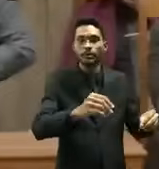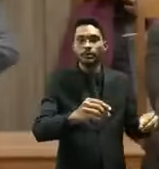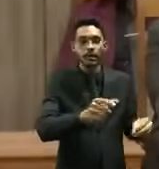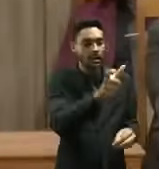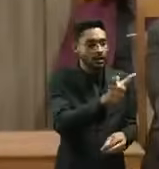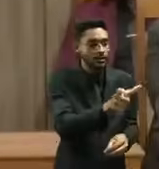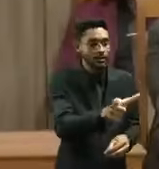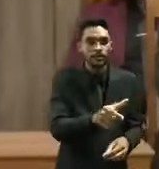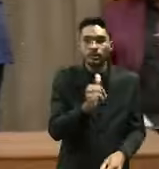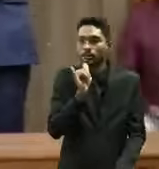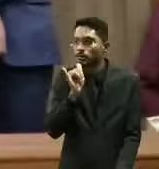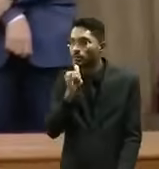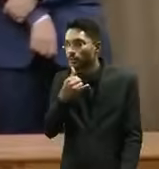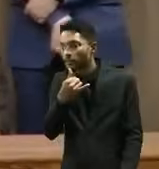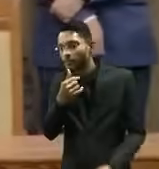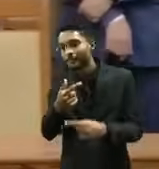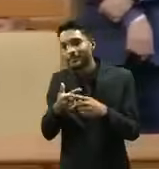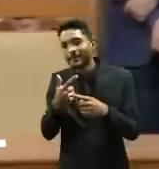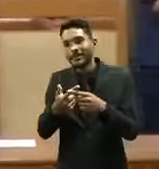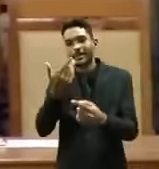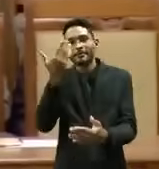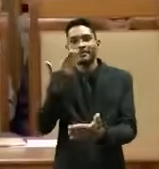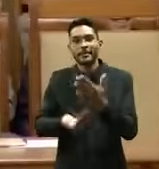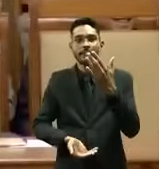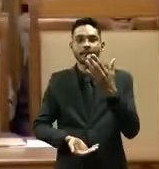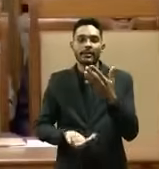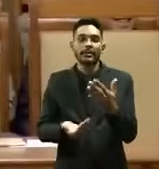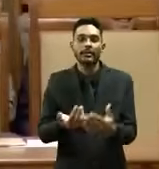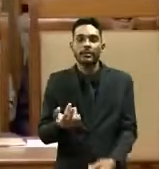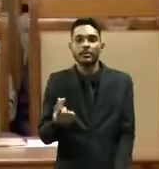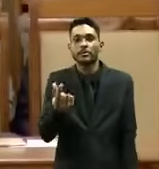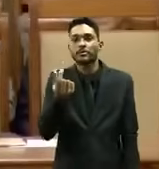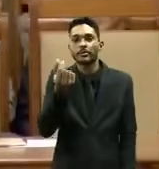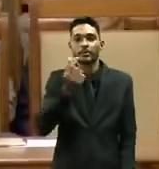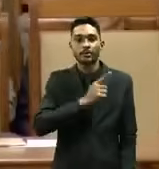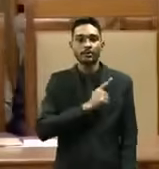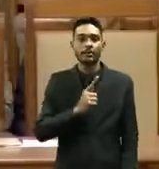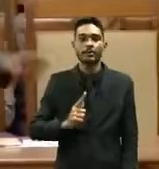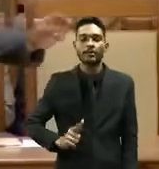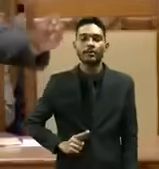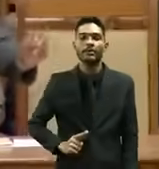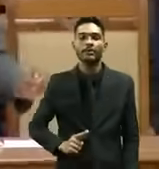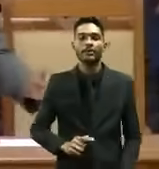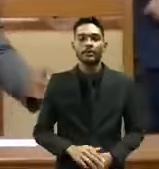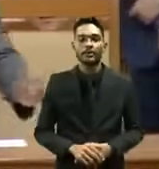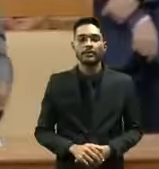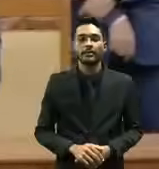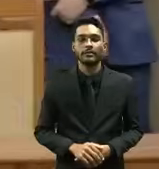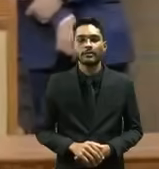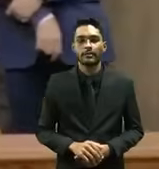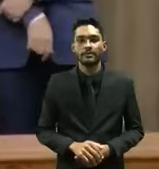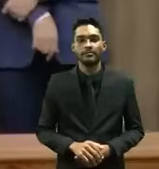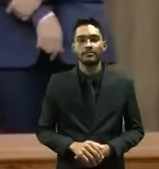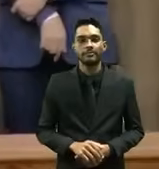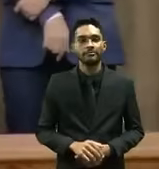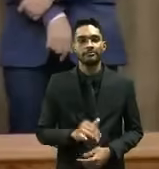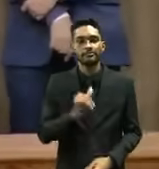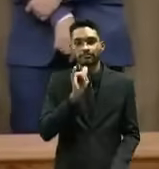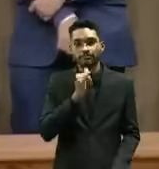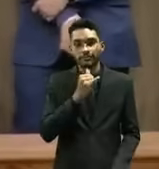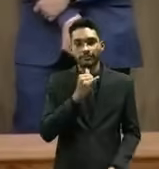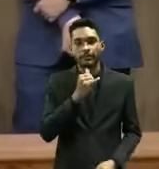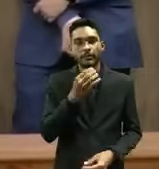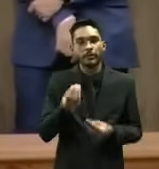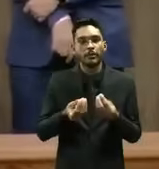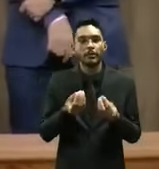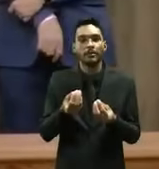benefício é muito he É por tem irmão que é o seguinte não pastor eu tô puxando aqui